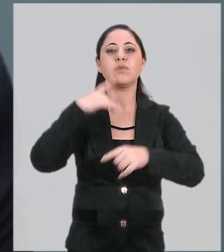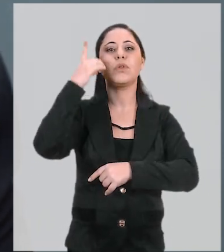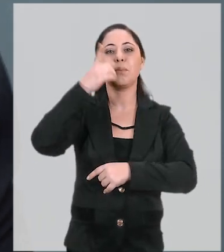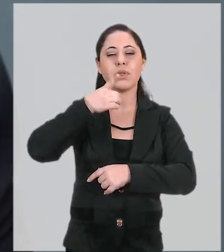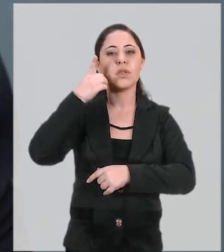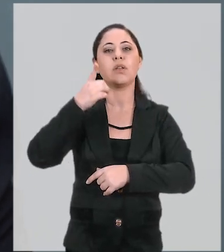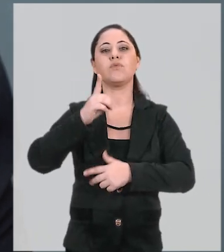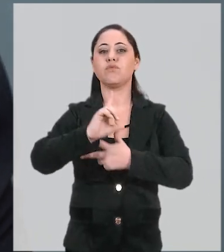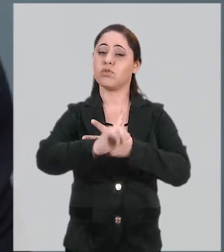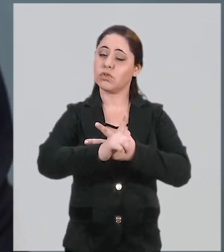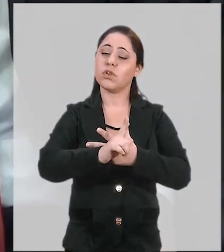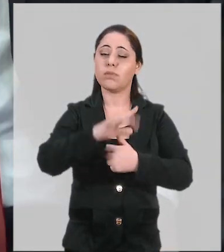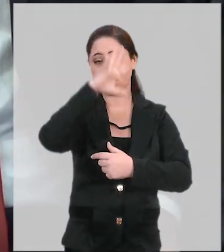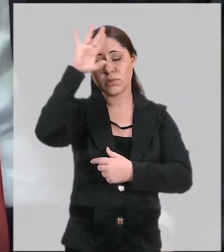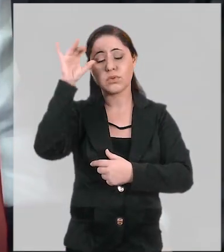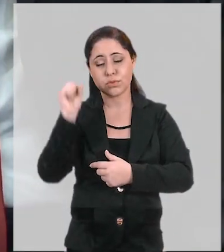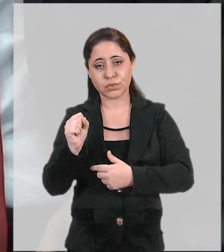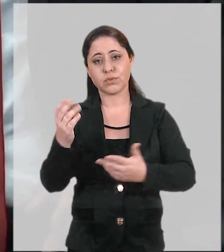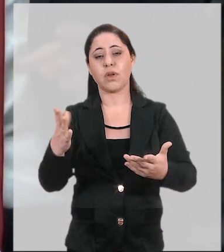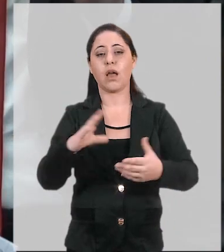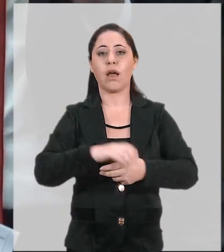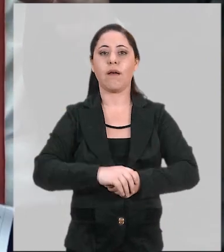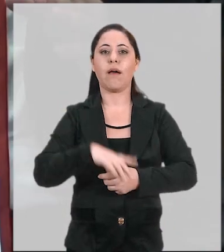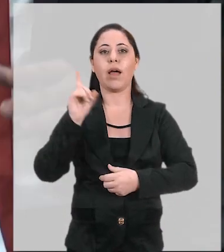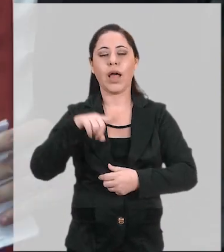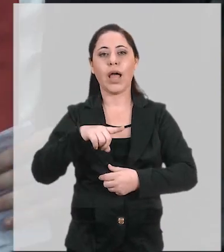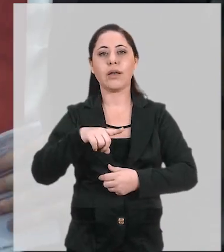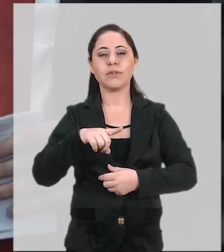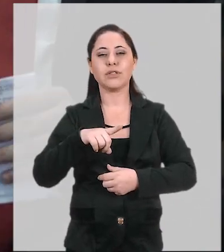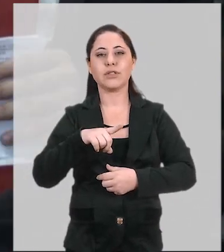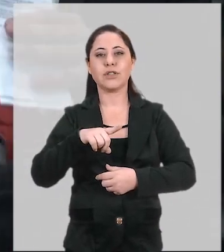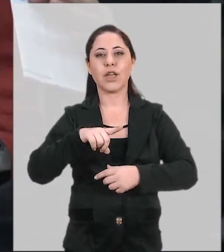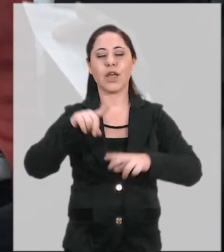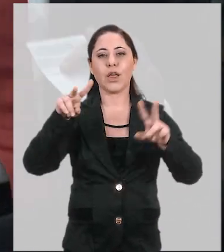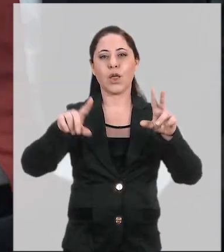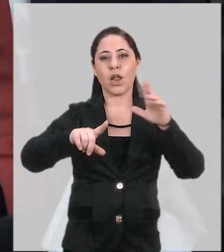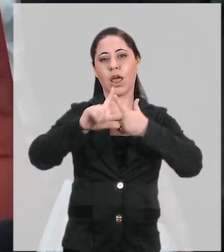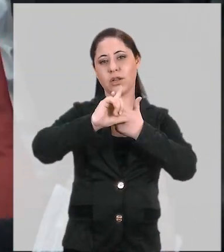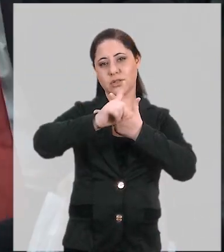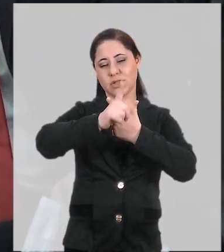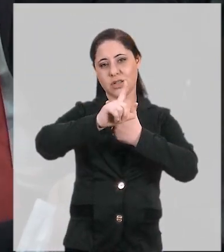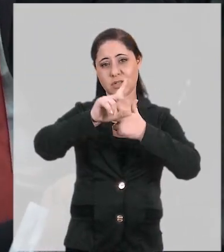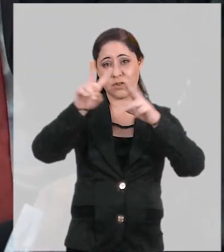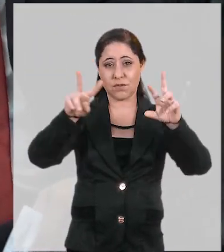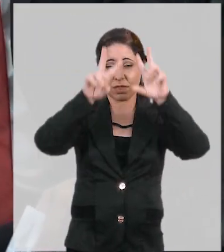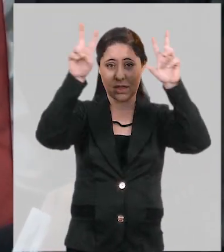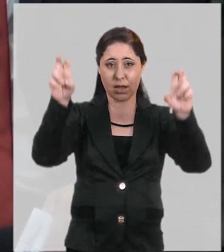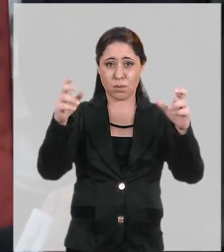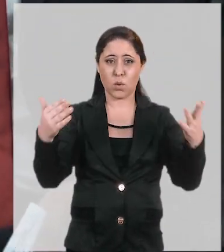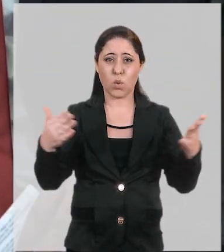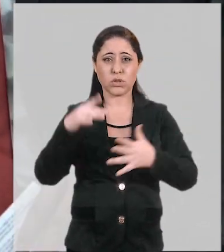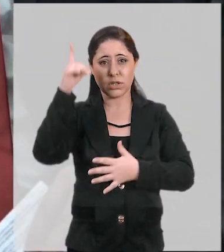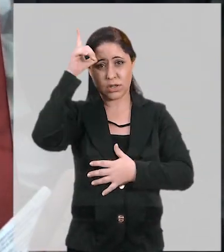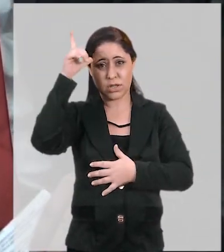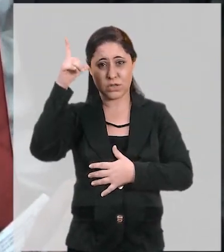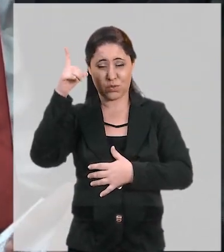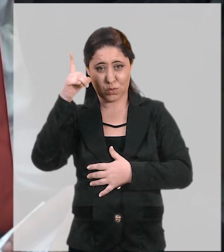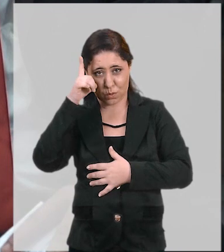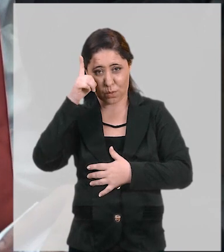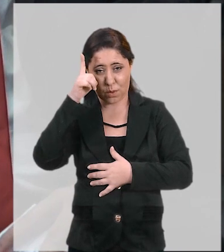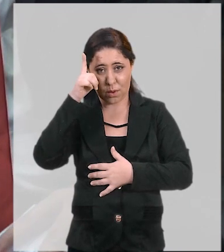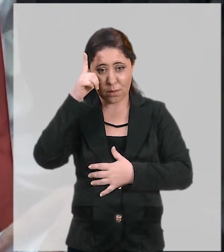poder legislar para o Mato Grosso do Sul. Esse é o Por Dentro do Legislativo, novo programa da TV Assembleia. Hoje estamos com o deputado Lídio